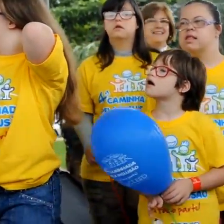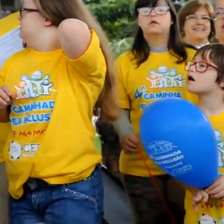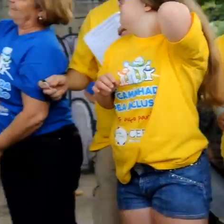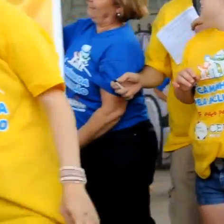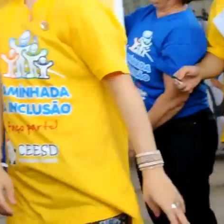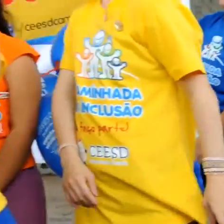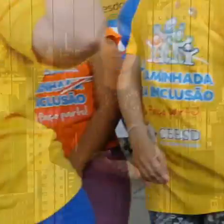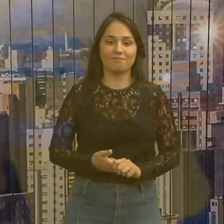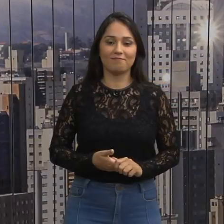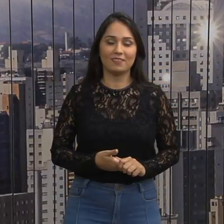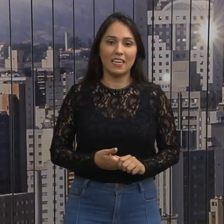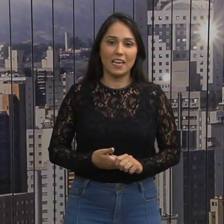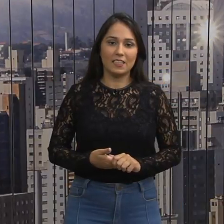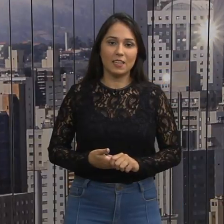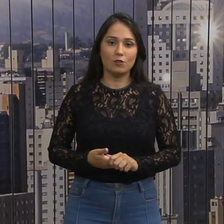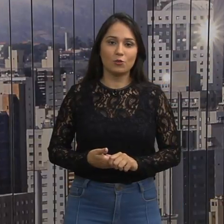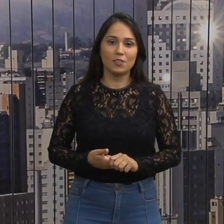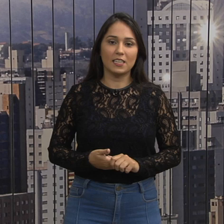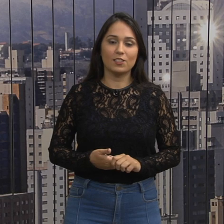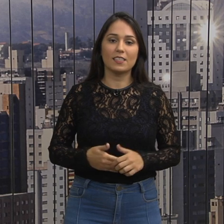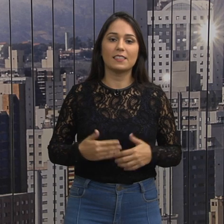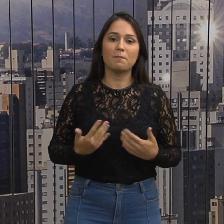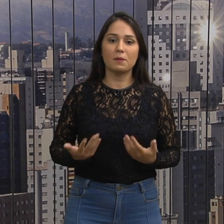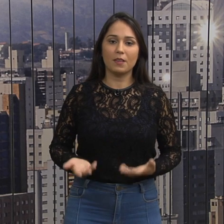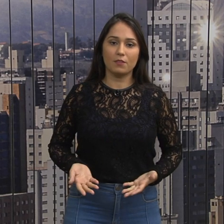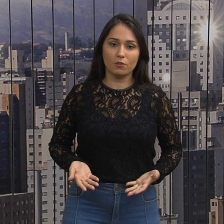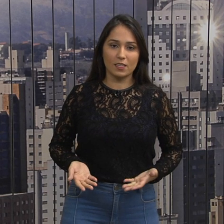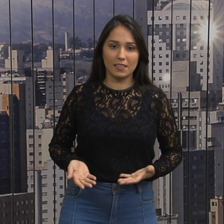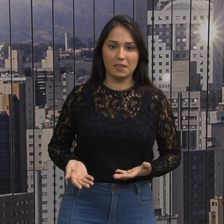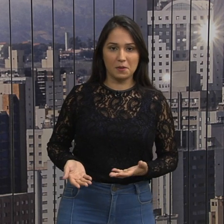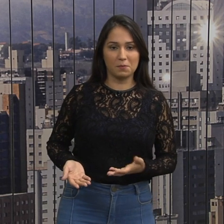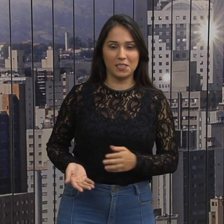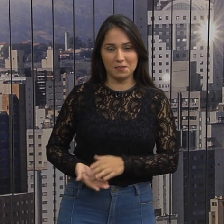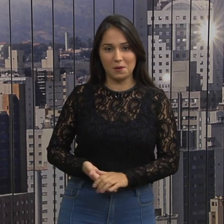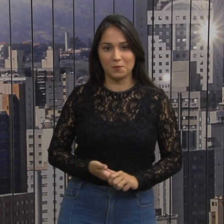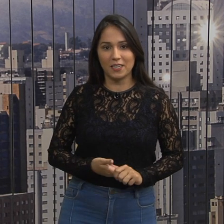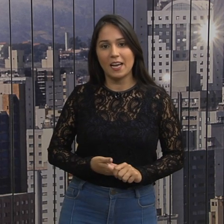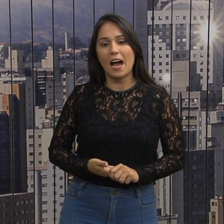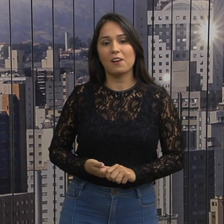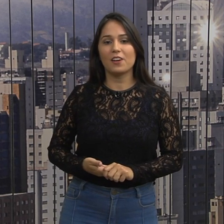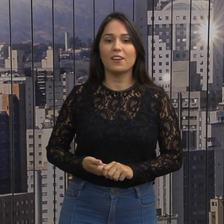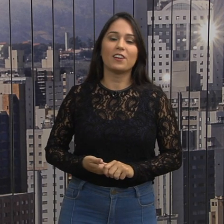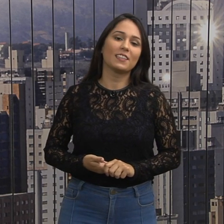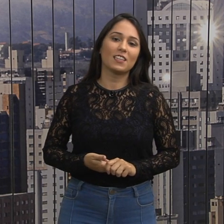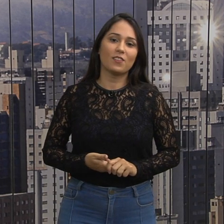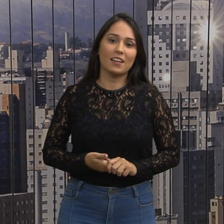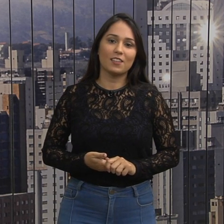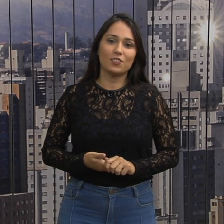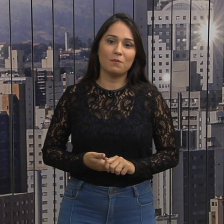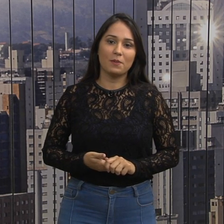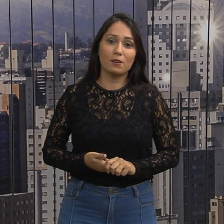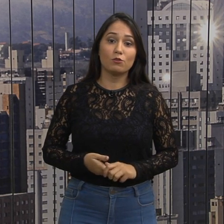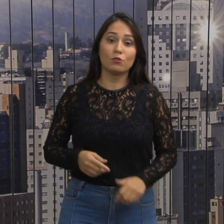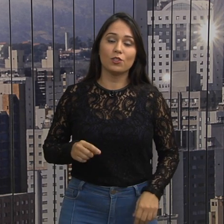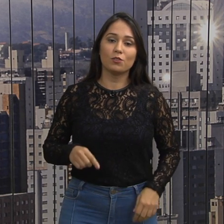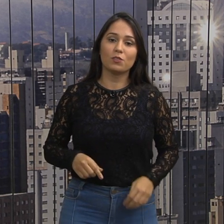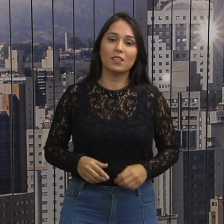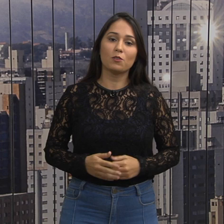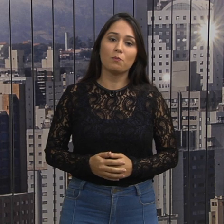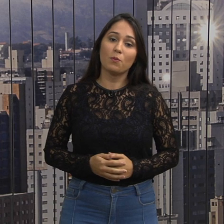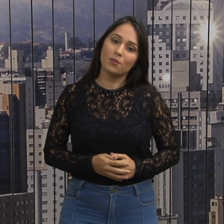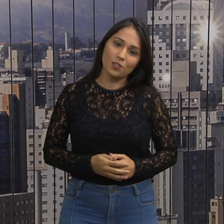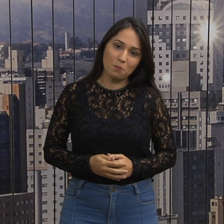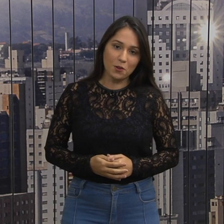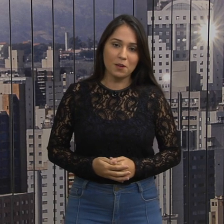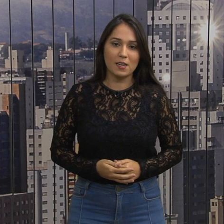síndrome. É isso aí, Júlio. Seja sempre bem-vindo aqui na Câmara Municipal. Agora é hora das vagas de emprego de hoje do